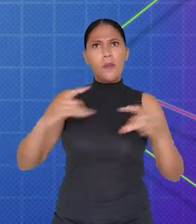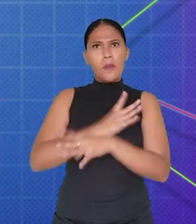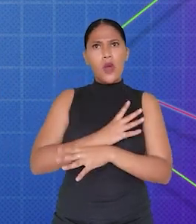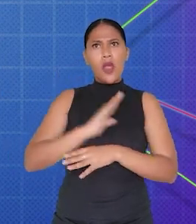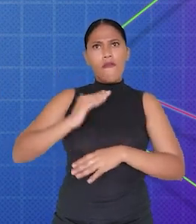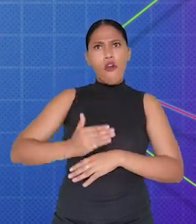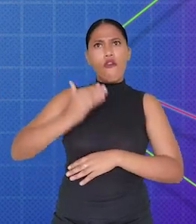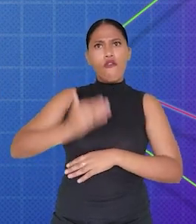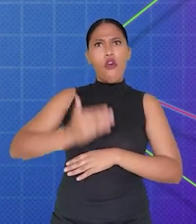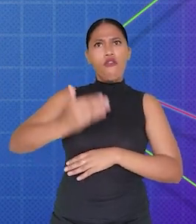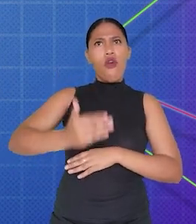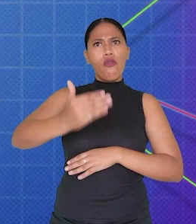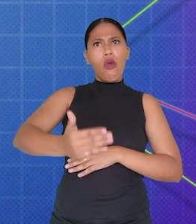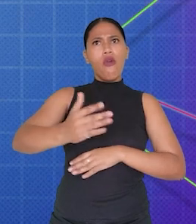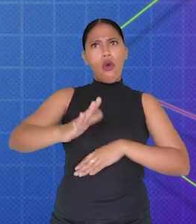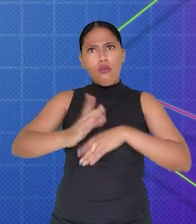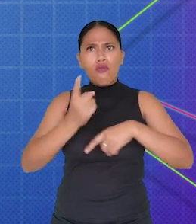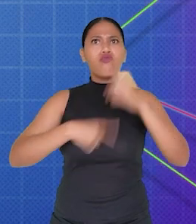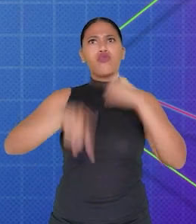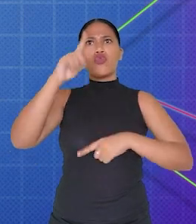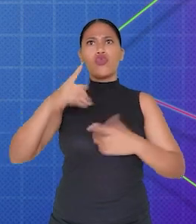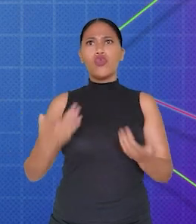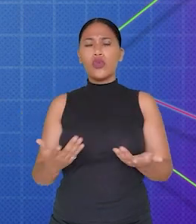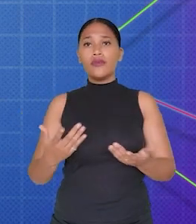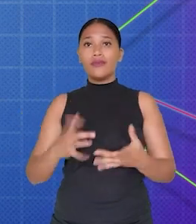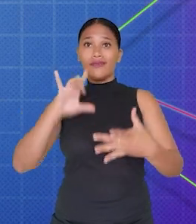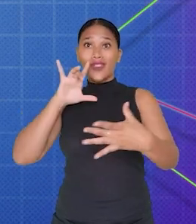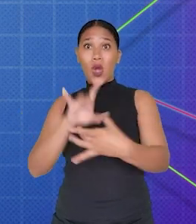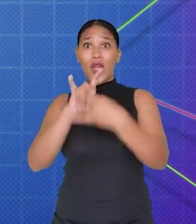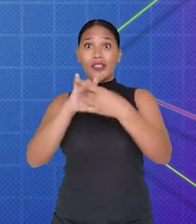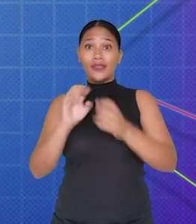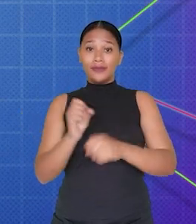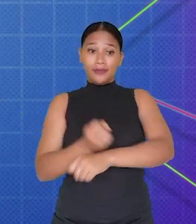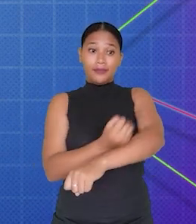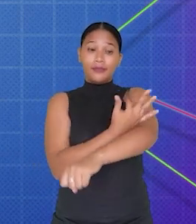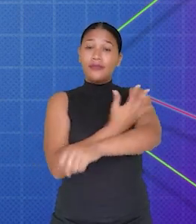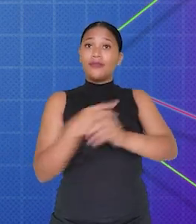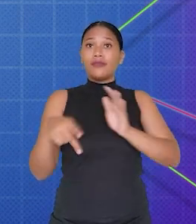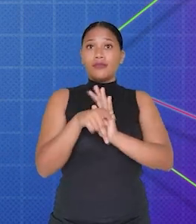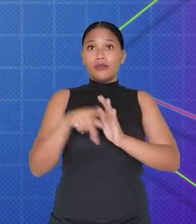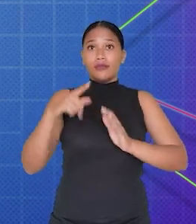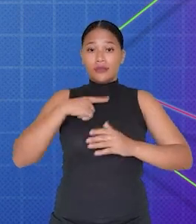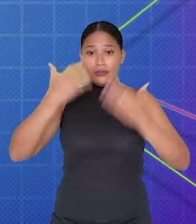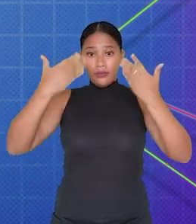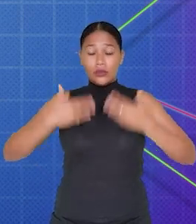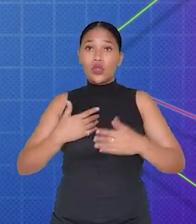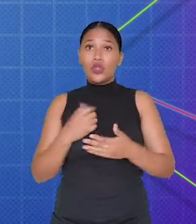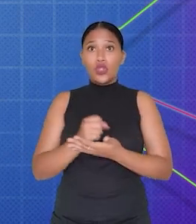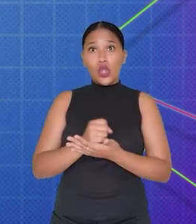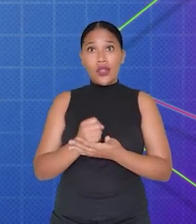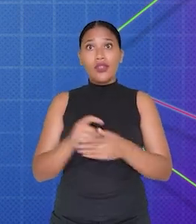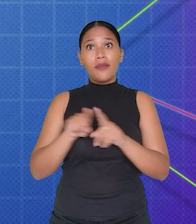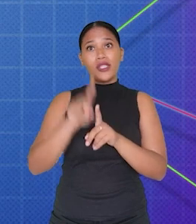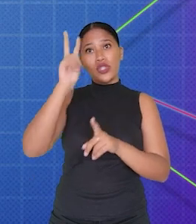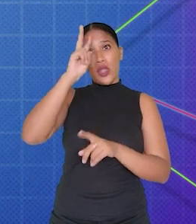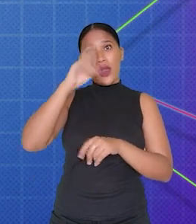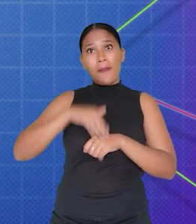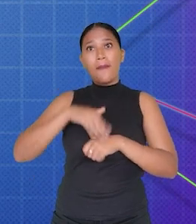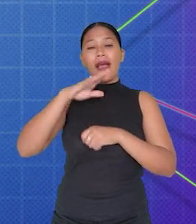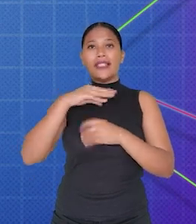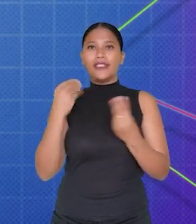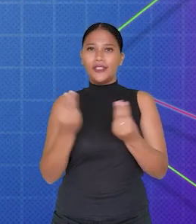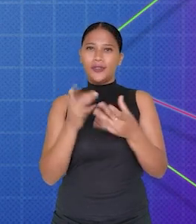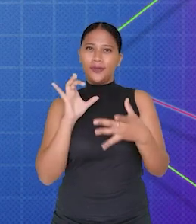ao longo de toda a narrativa. Isso ajuda a construir uma conexão emocional com o jogador e a tornar a história ainda mais